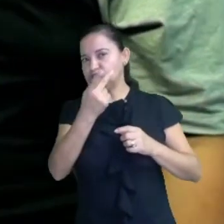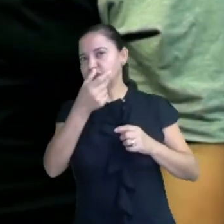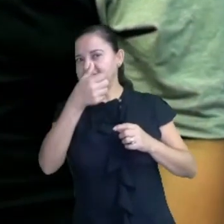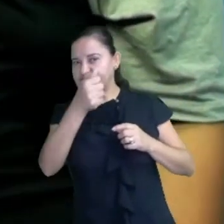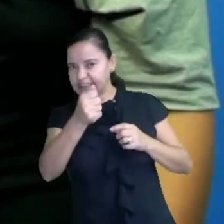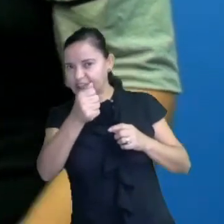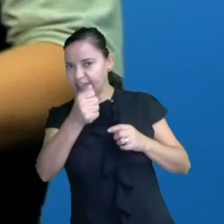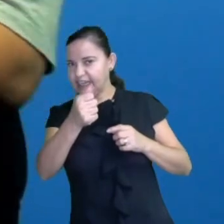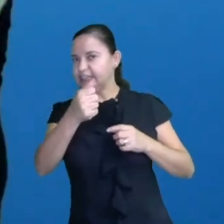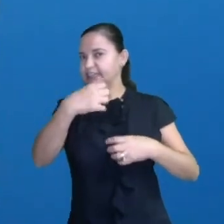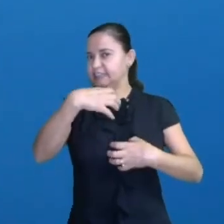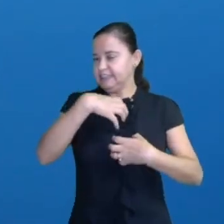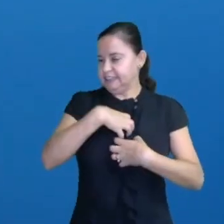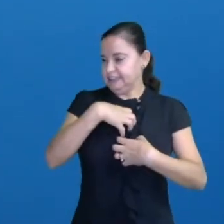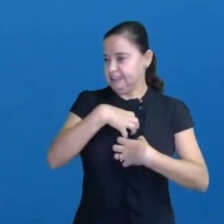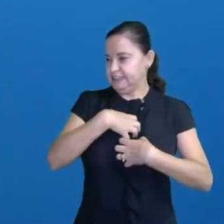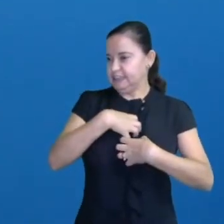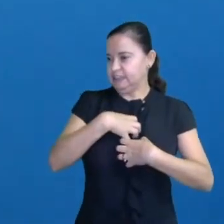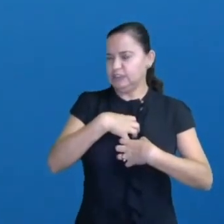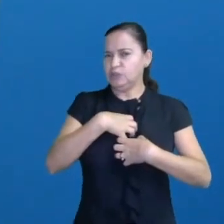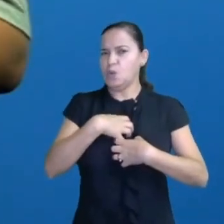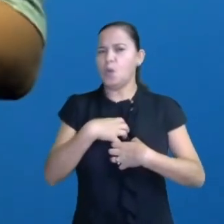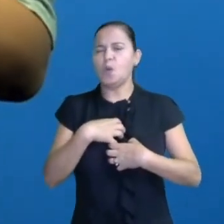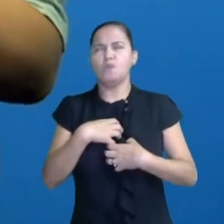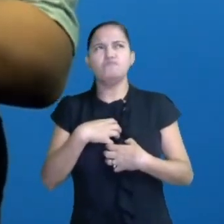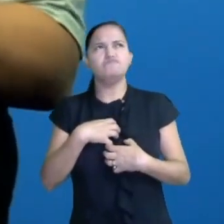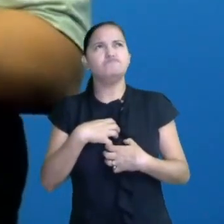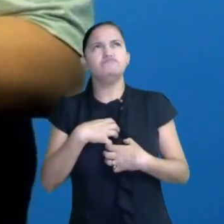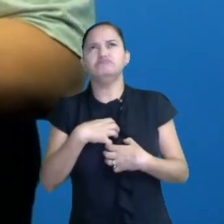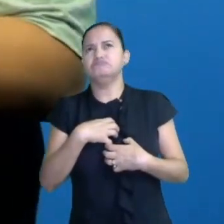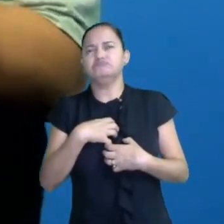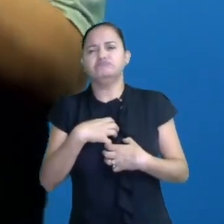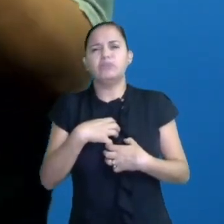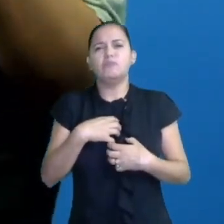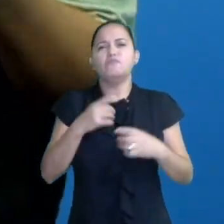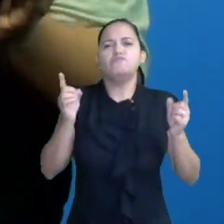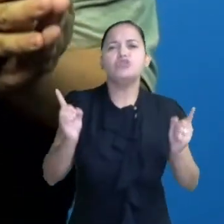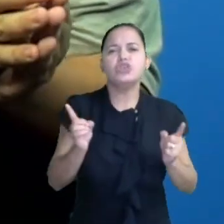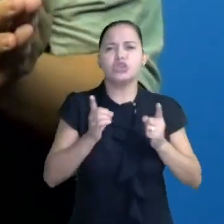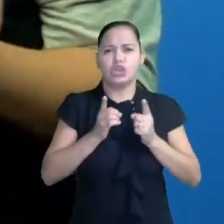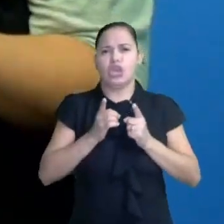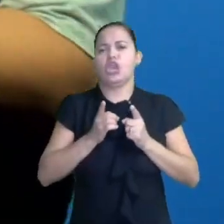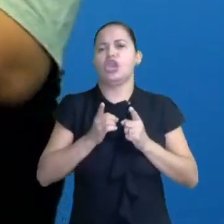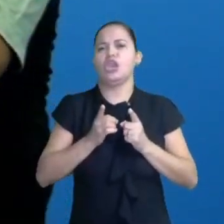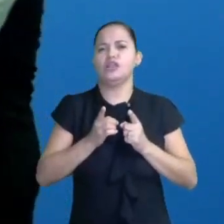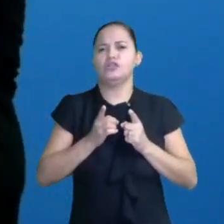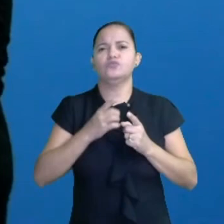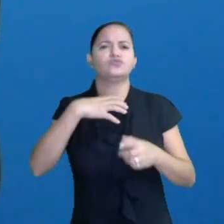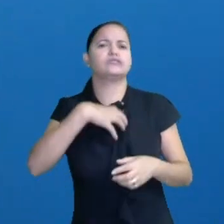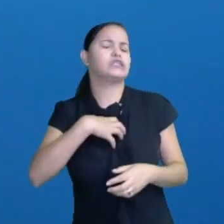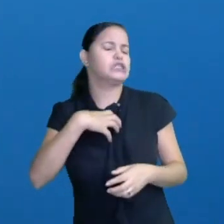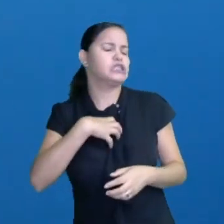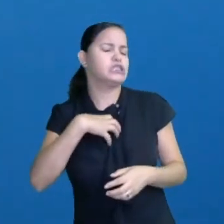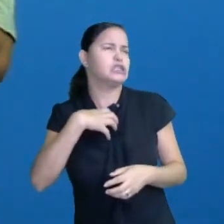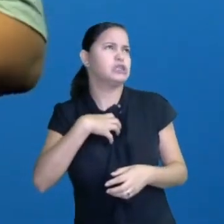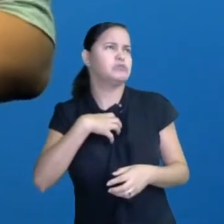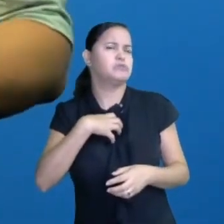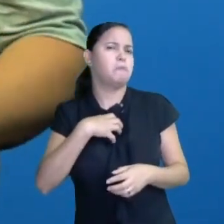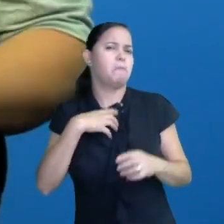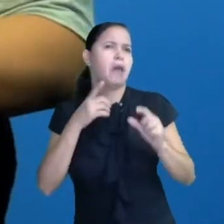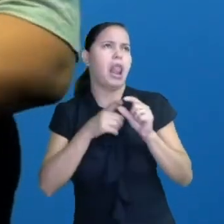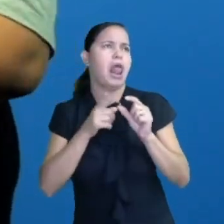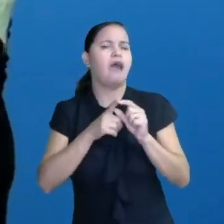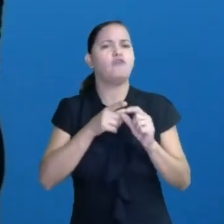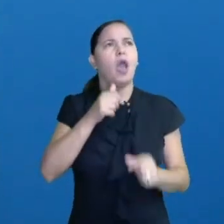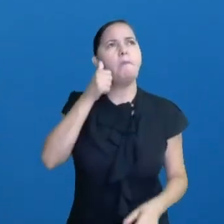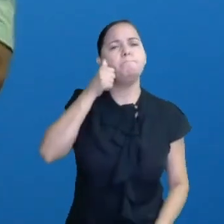inha dá o sentido de pequeno, enquanto o aumentativo dá o sentido grande, o outro dá o sentido pequeno.